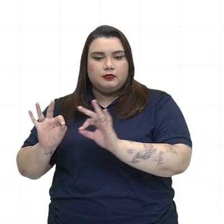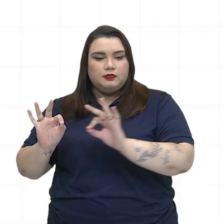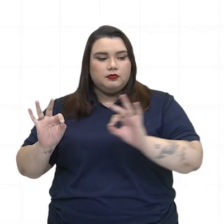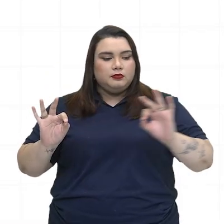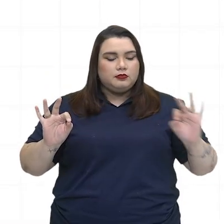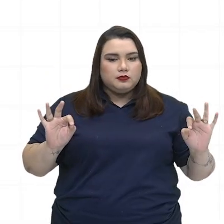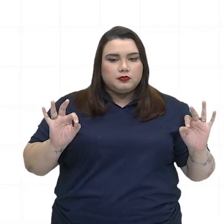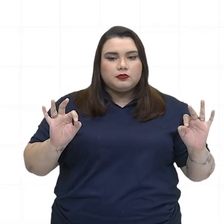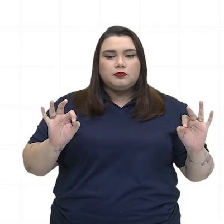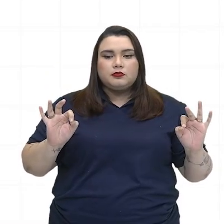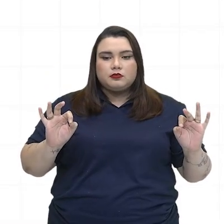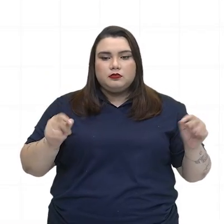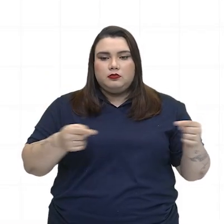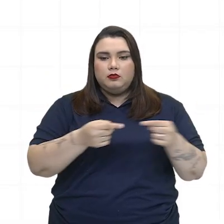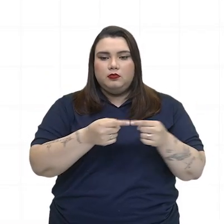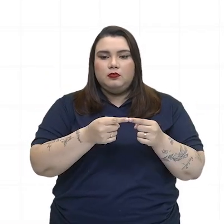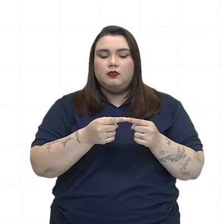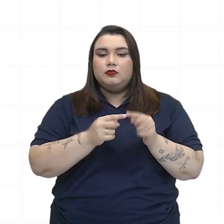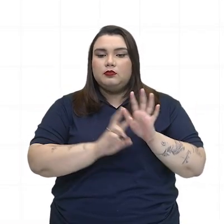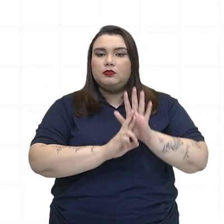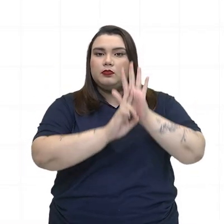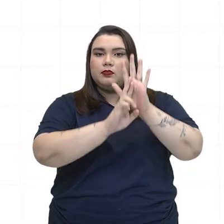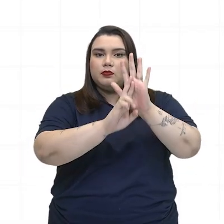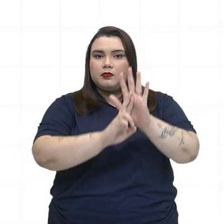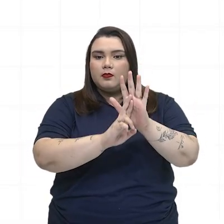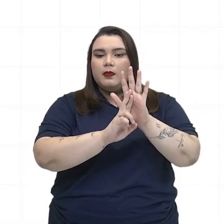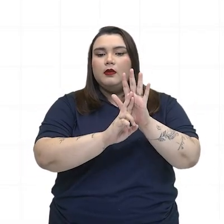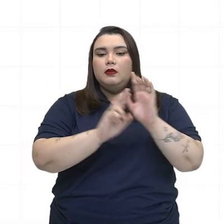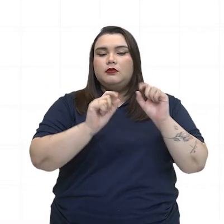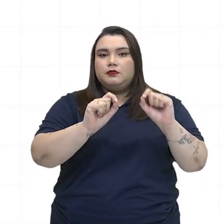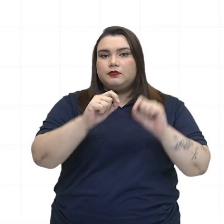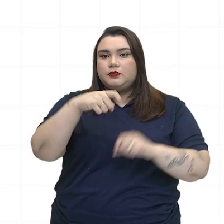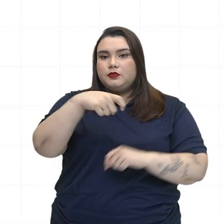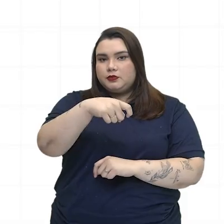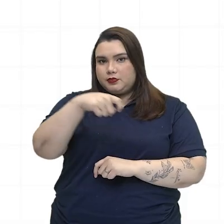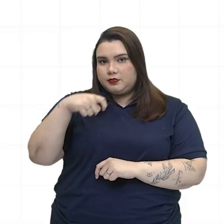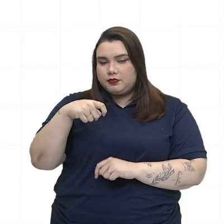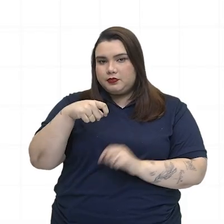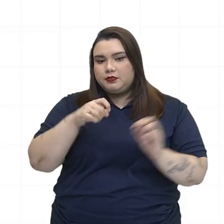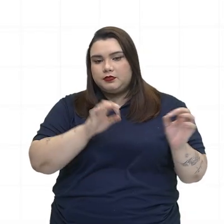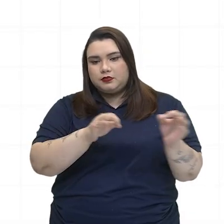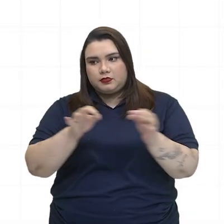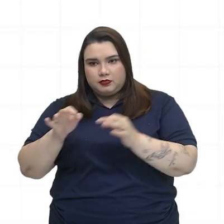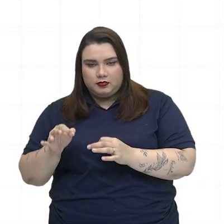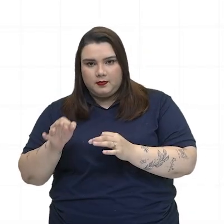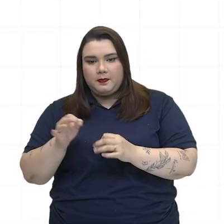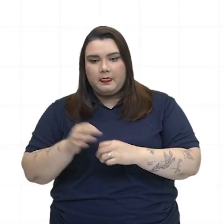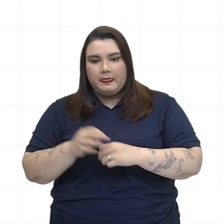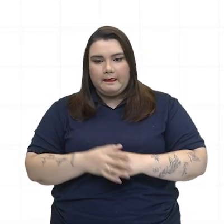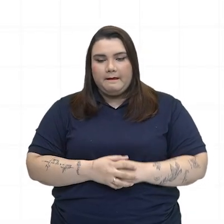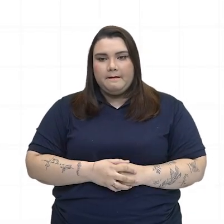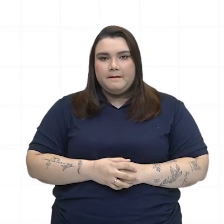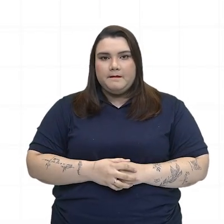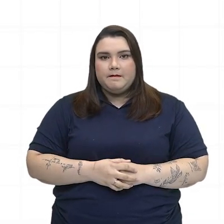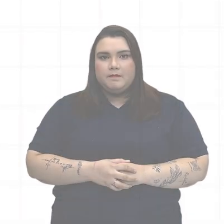eixo horizontal aqui, que no caso aqui está representado aqui, que representa no caso o X. Aqui, ó, a gente observa aqui